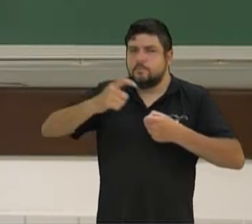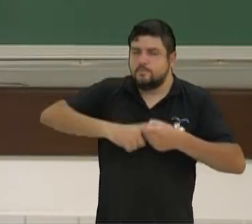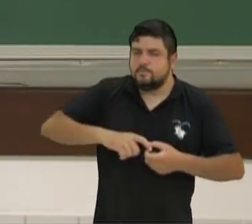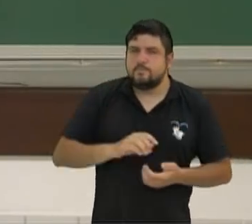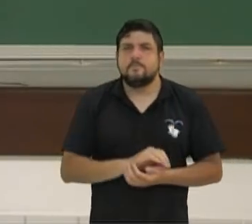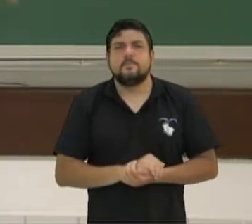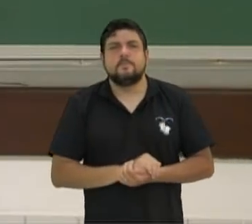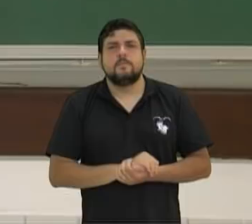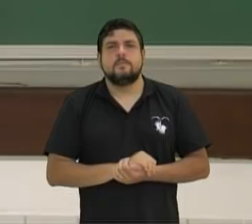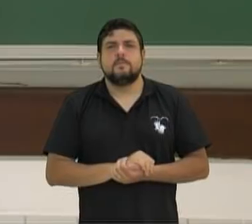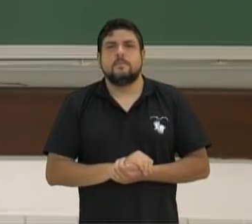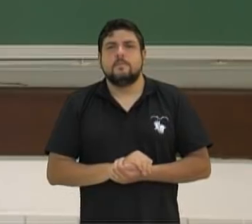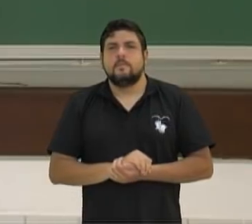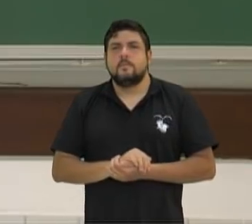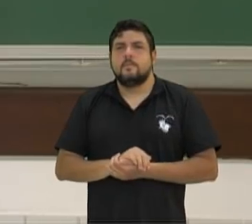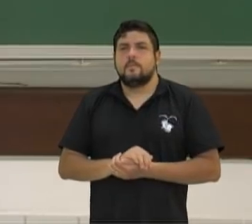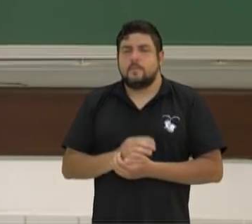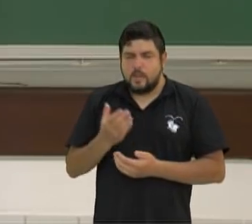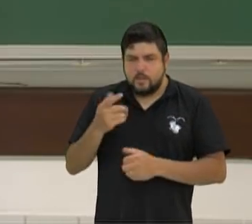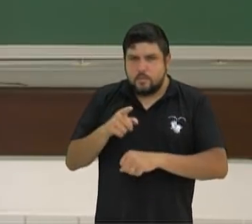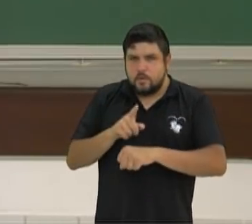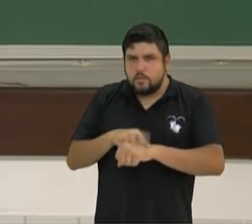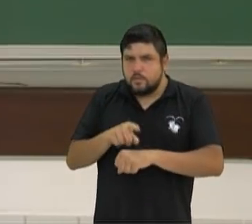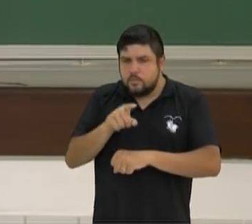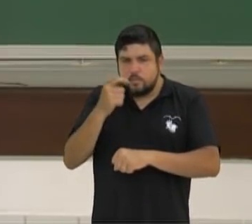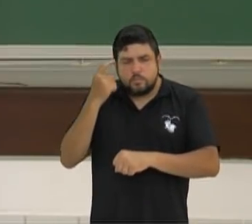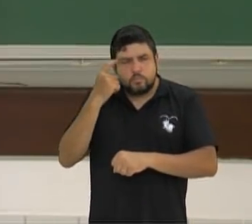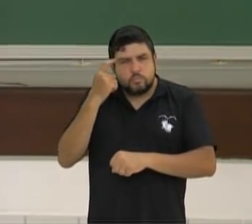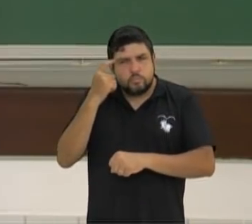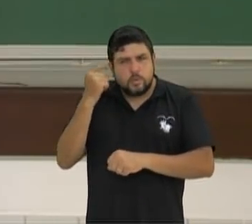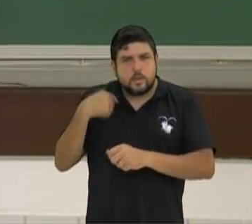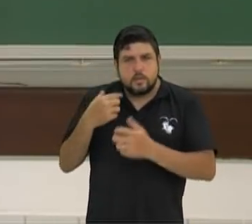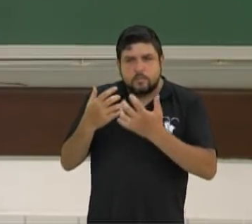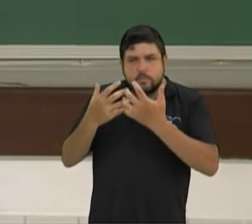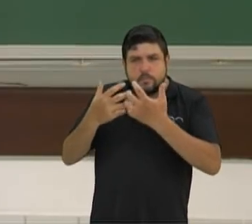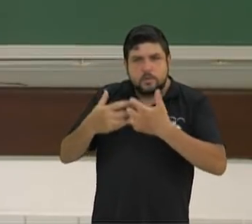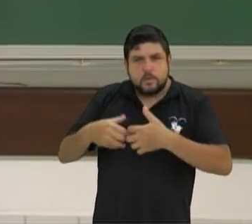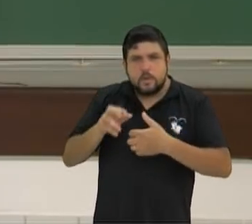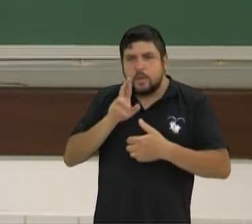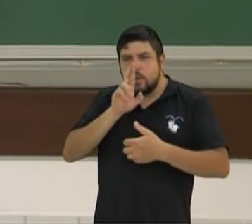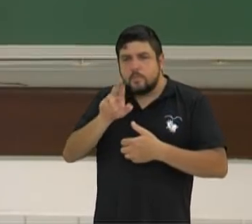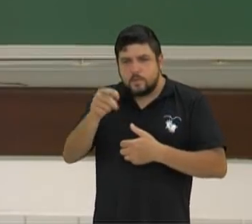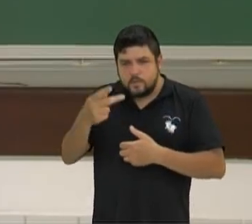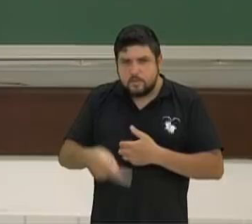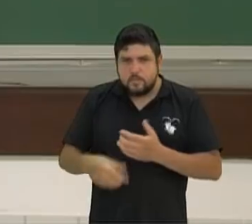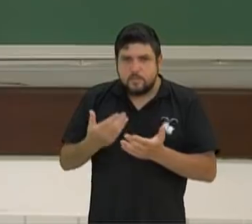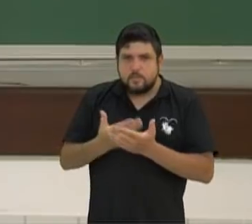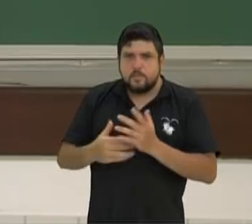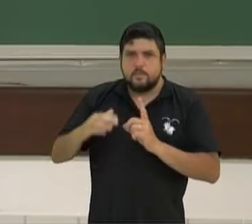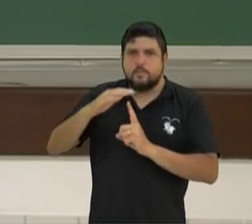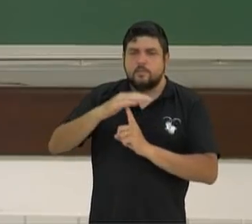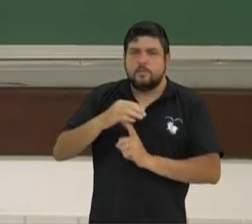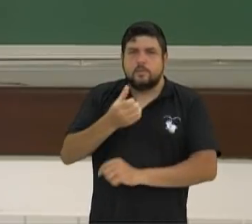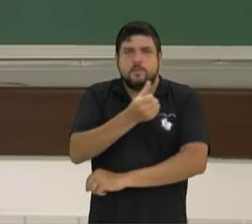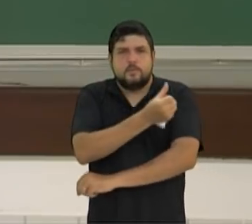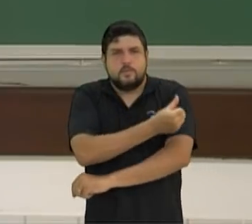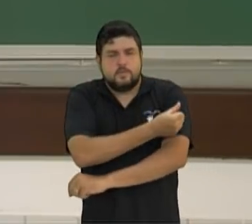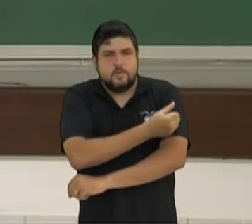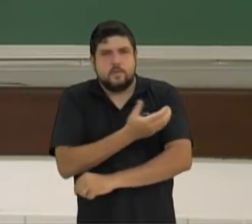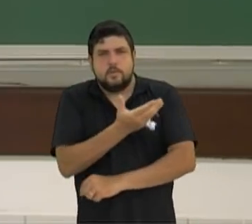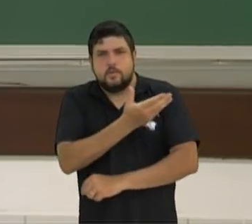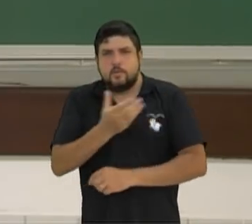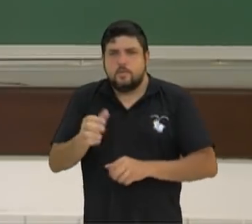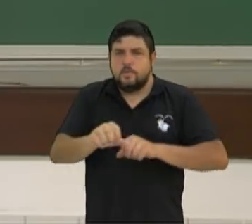Retornamos do tempinho que nós demos para vocês responderem o quiz da nossa aula Paraná, sexto ano,